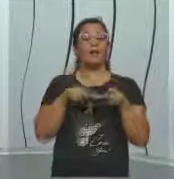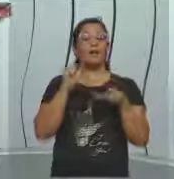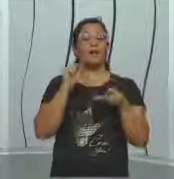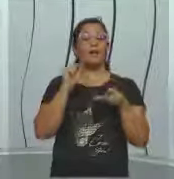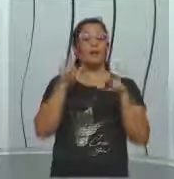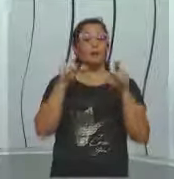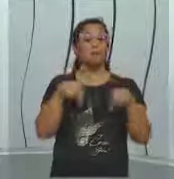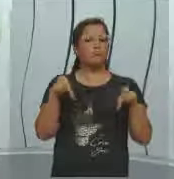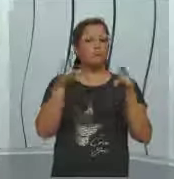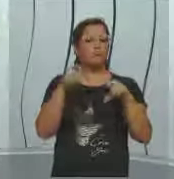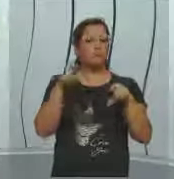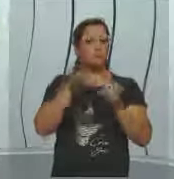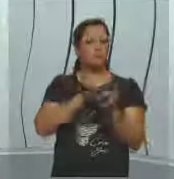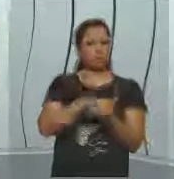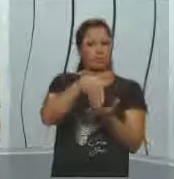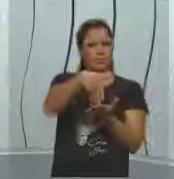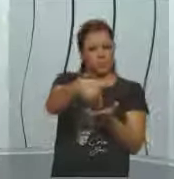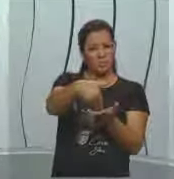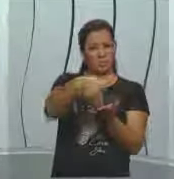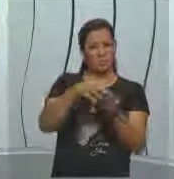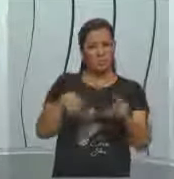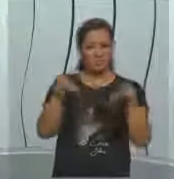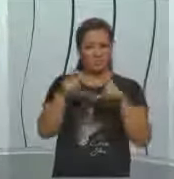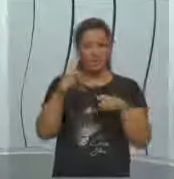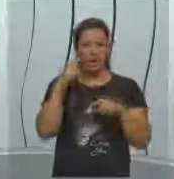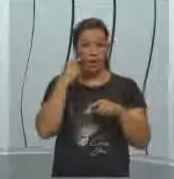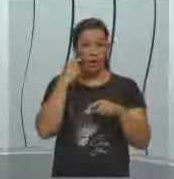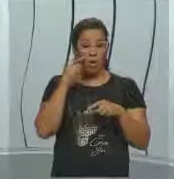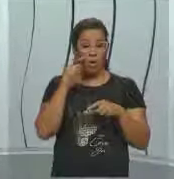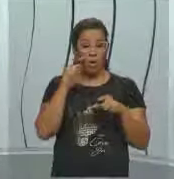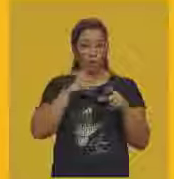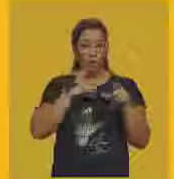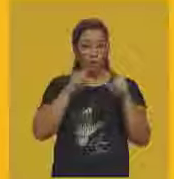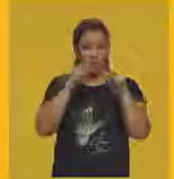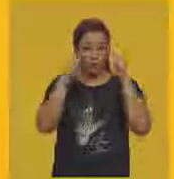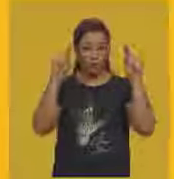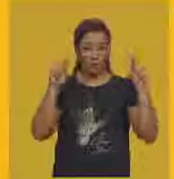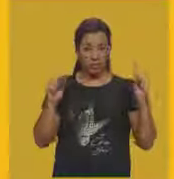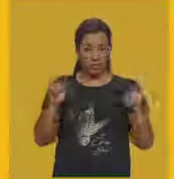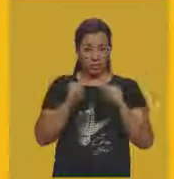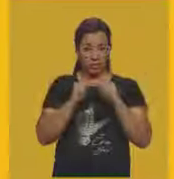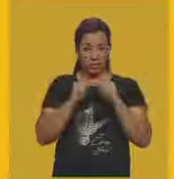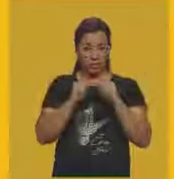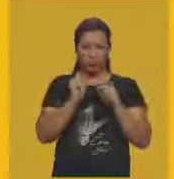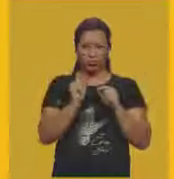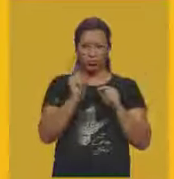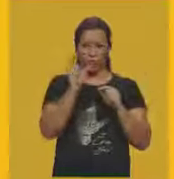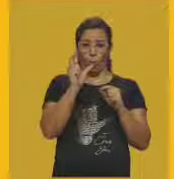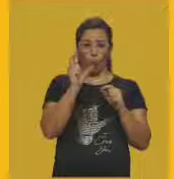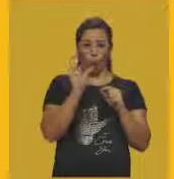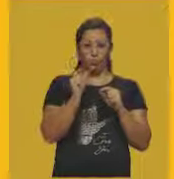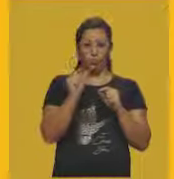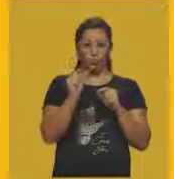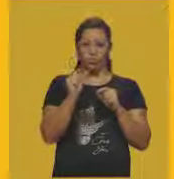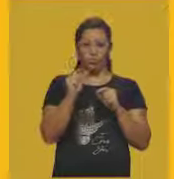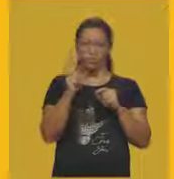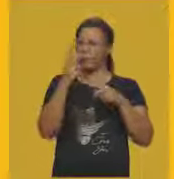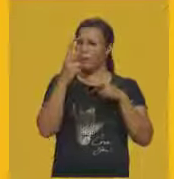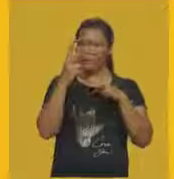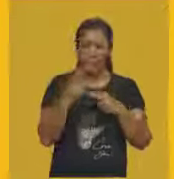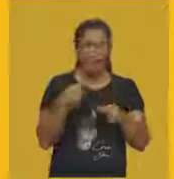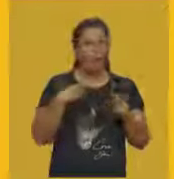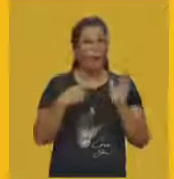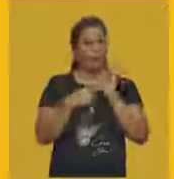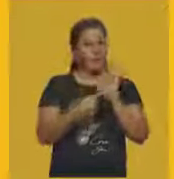de notebook. Esses retângulos que vocês estão vendo aqui, pessoal, sejam eles os grandes ou os pequenos, são aqueles mesmos componentes que eu